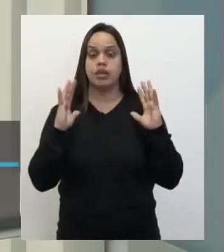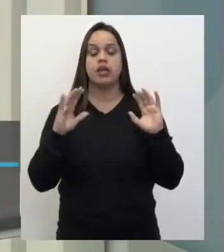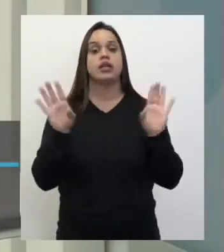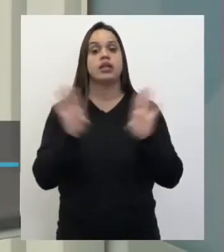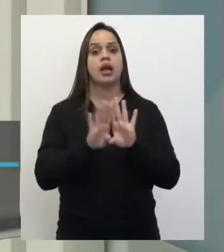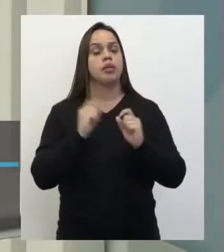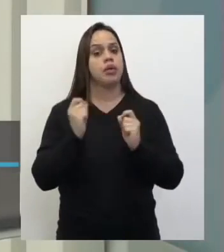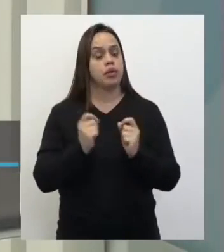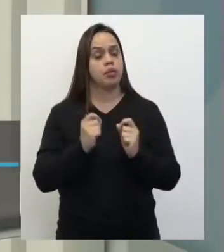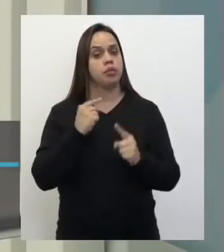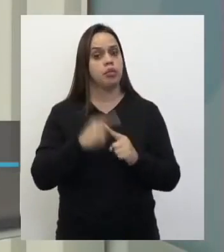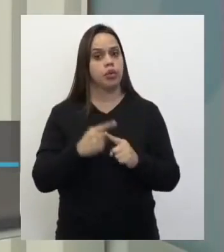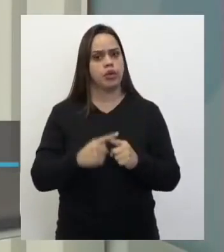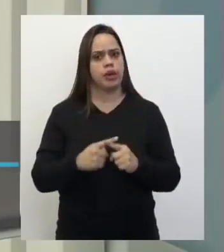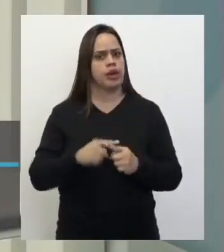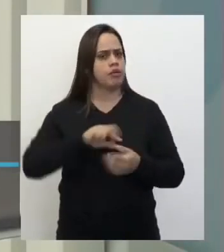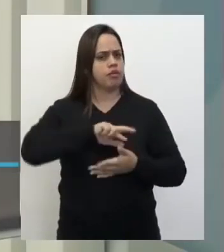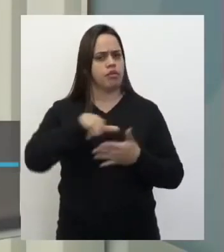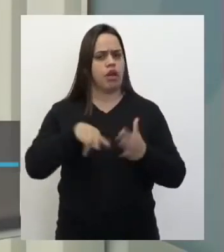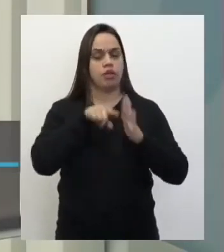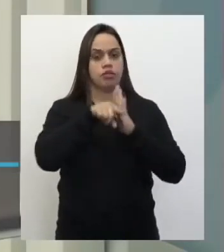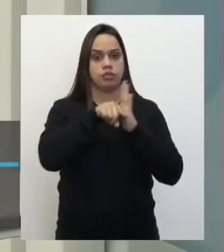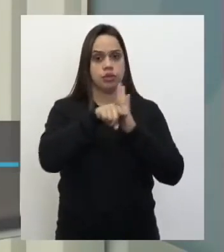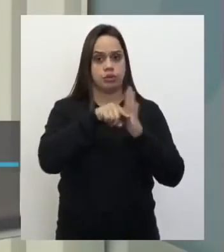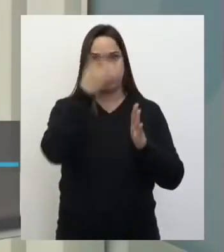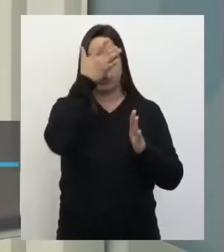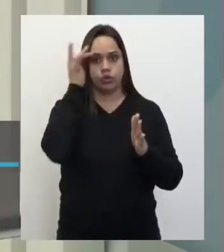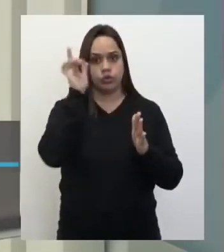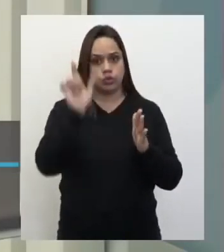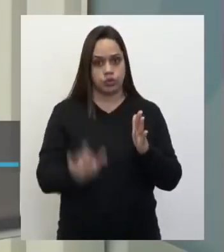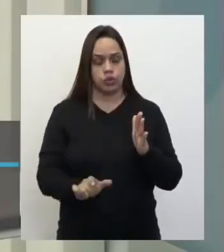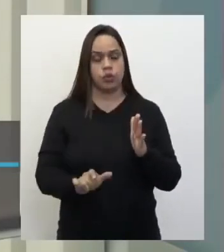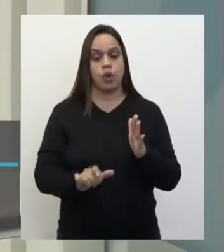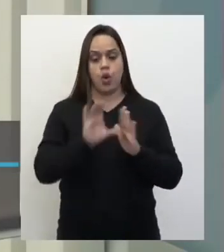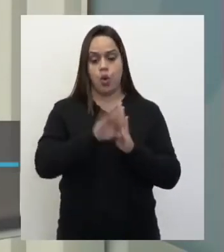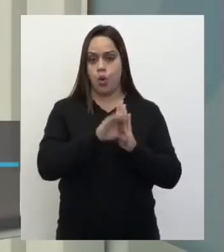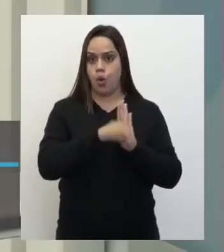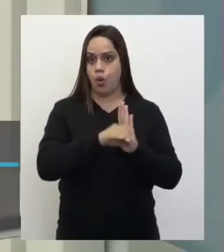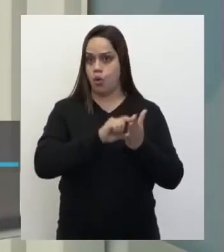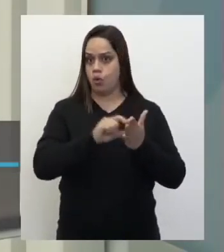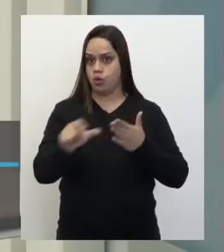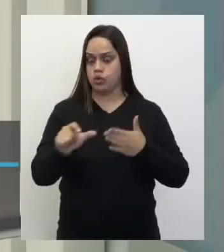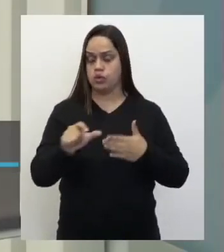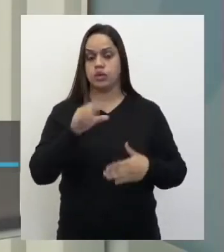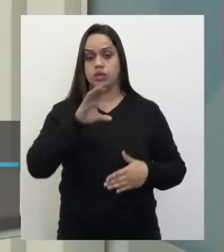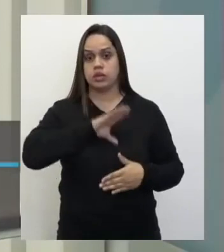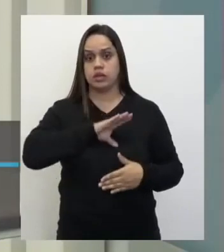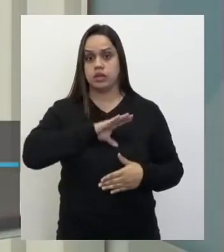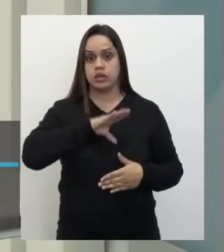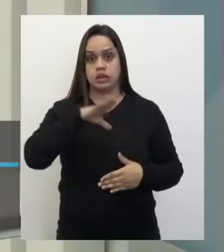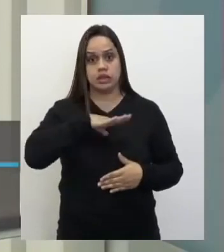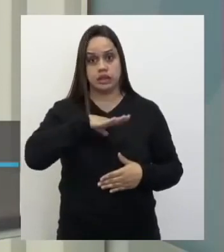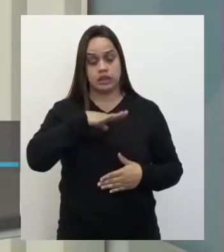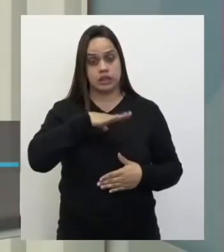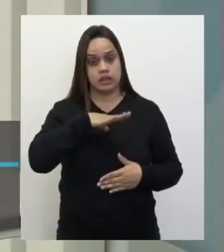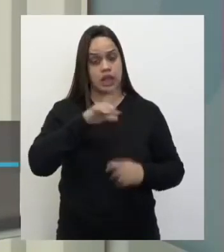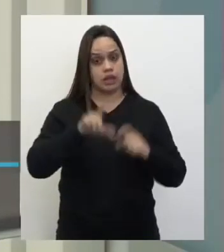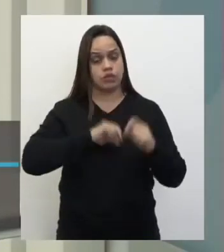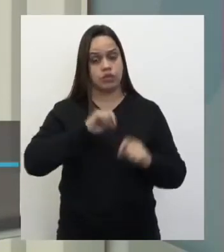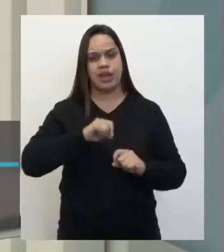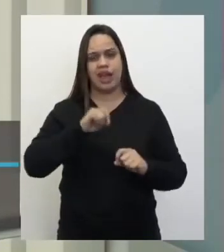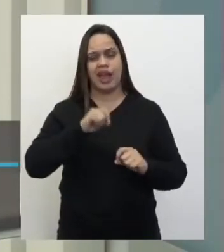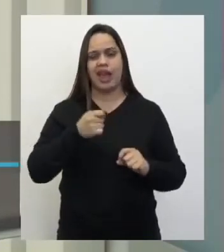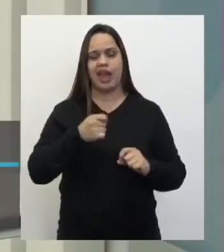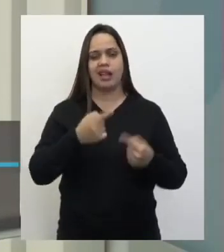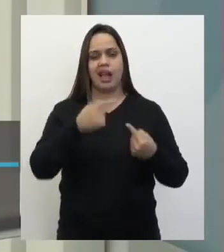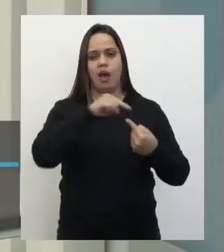muitos estudiosos, né, a cidade, o conceito de cidade está atrelado à questão do capitalismo,